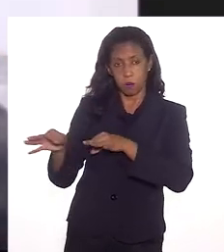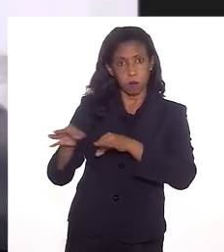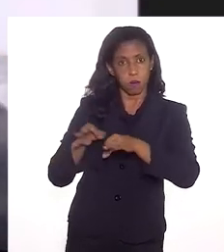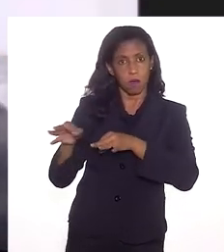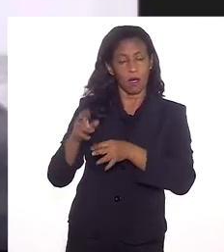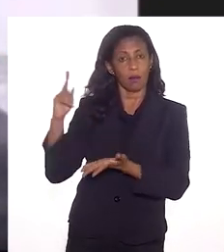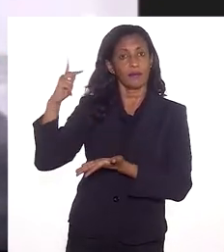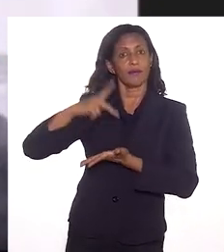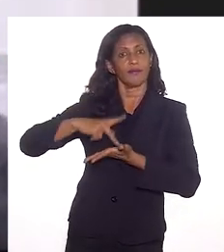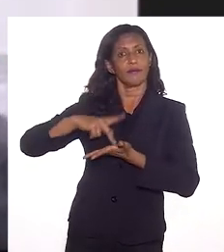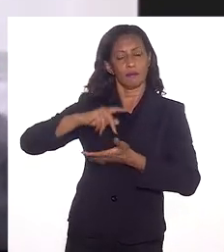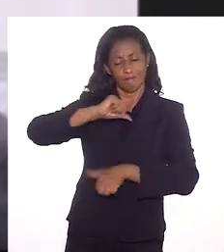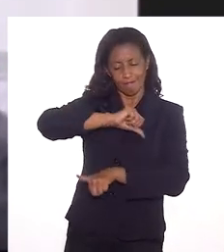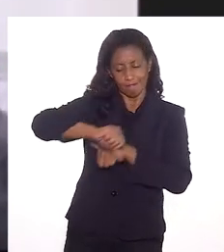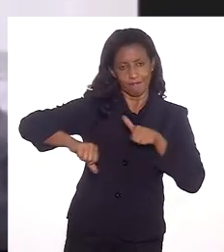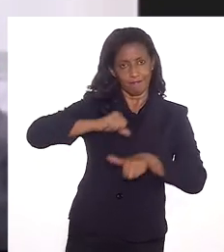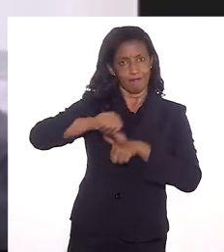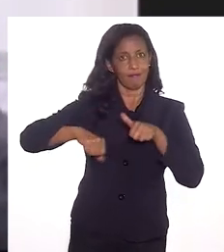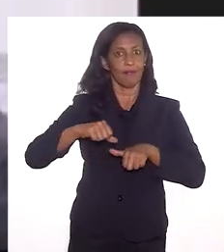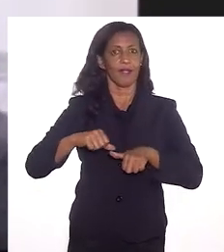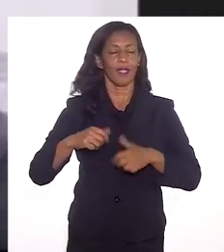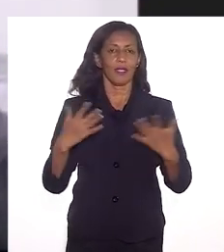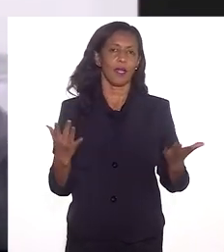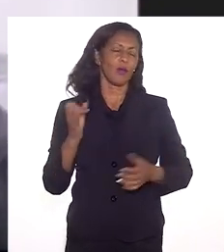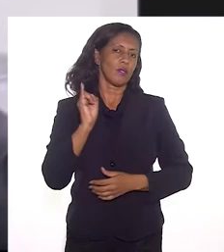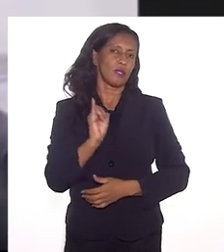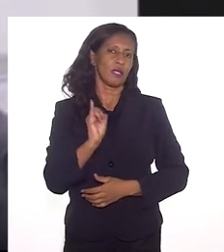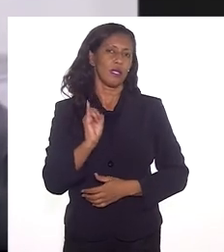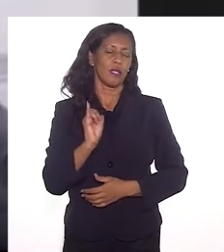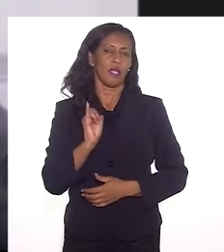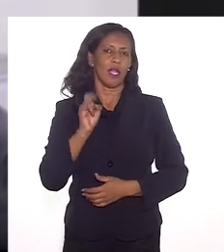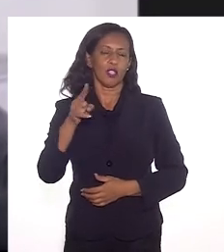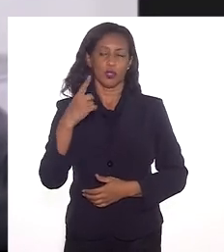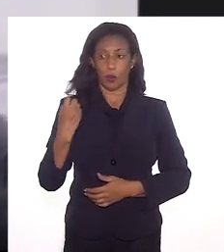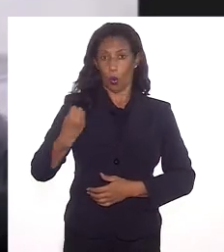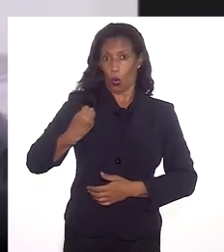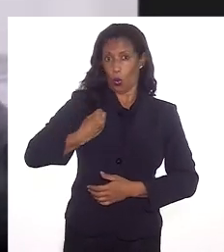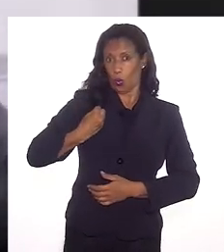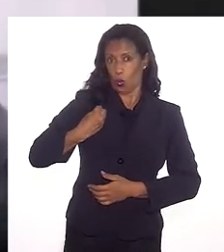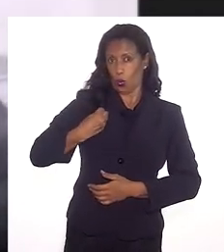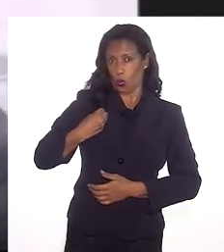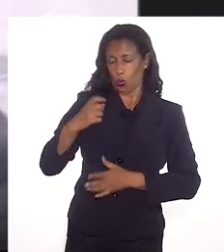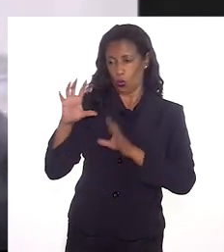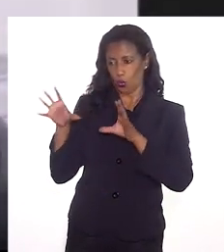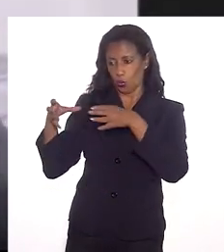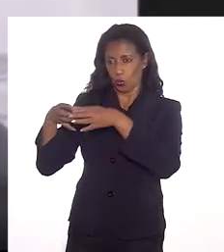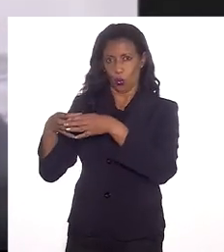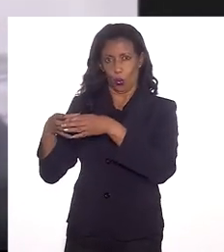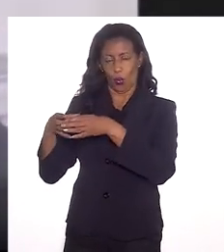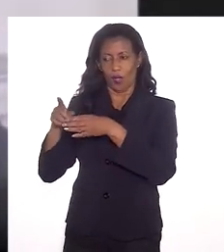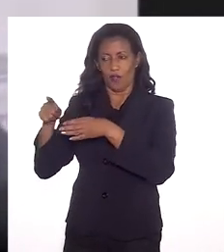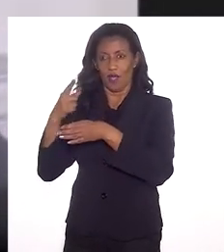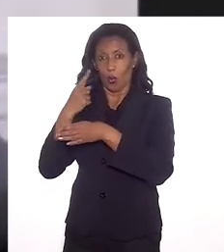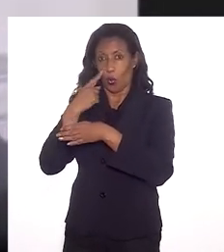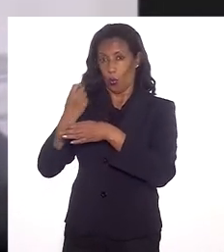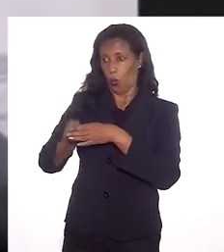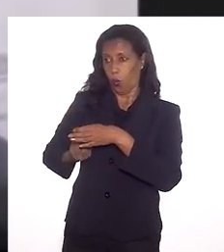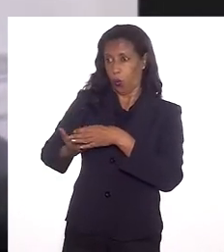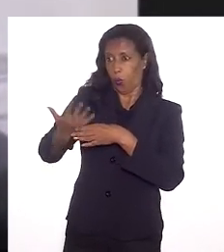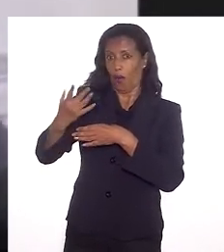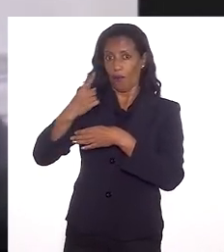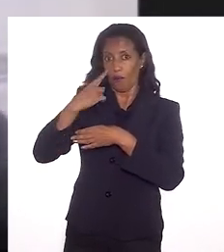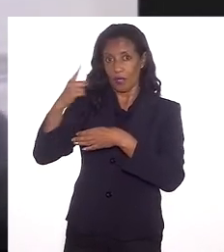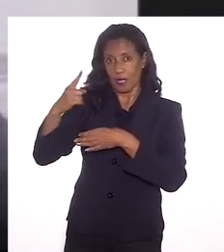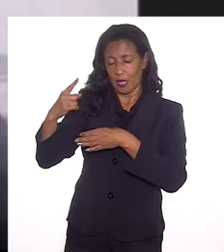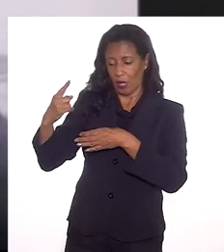esse planejamento se torna realidade Então se a gente pegar aquilo os números do ABC eles impressionam